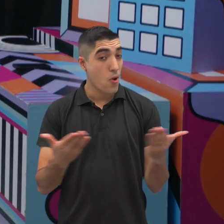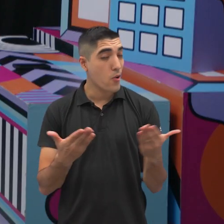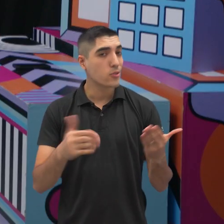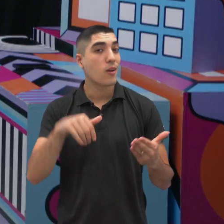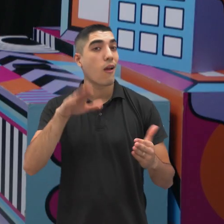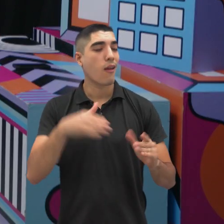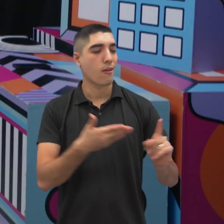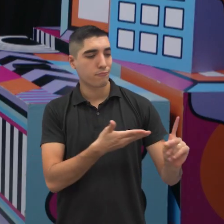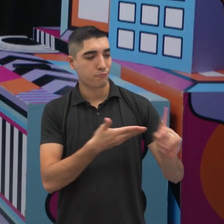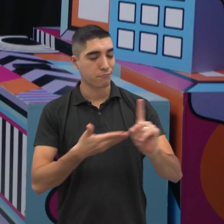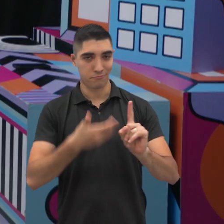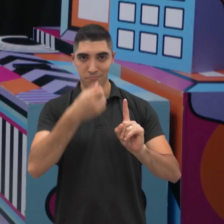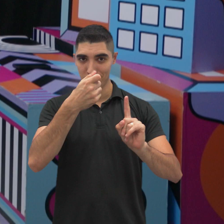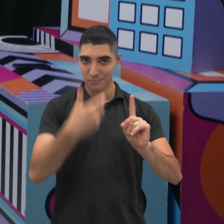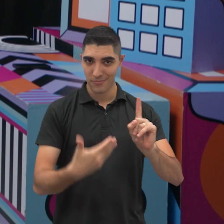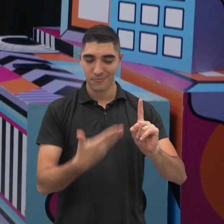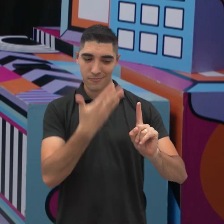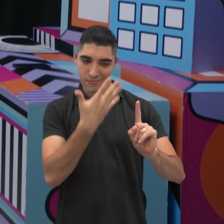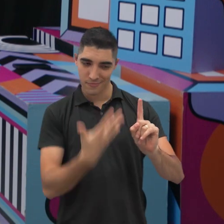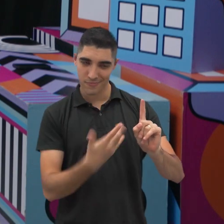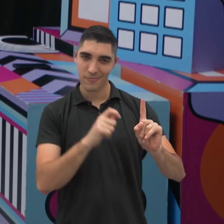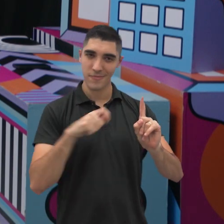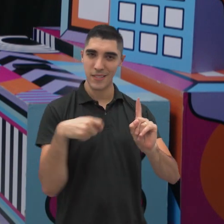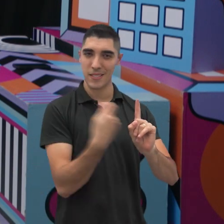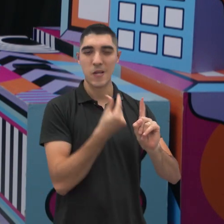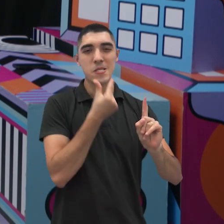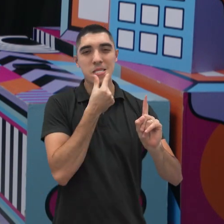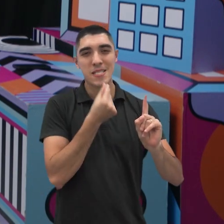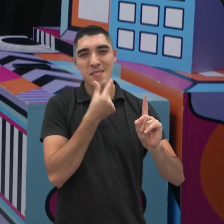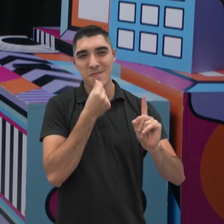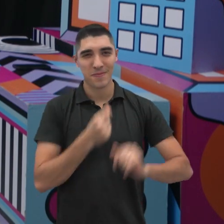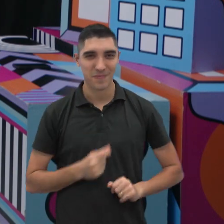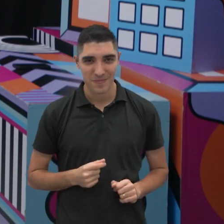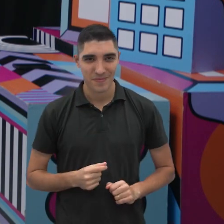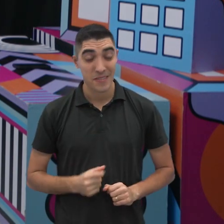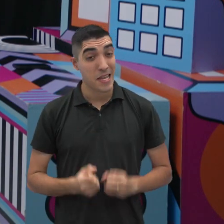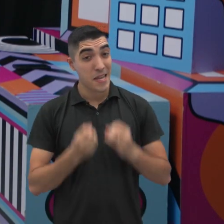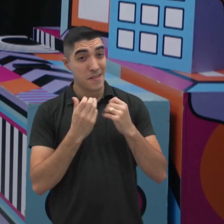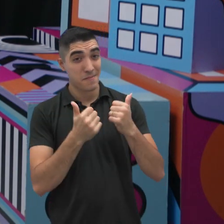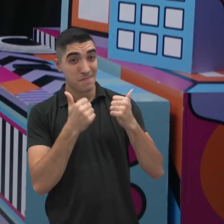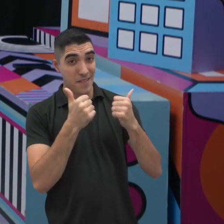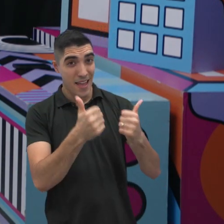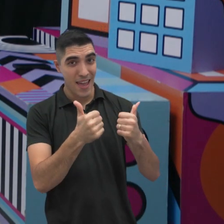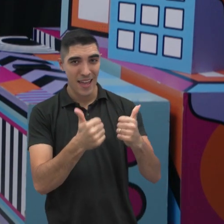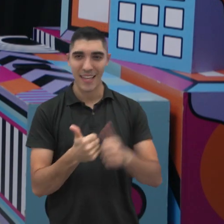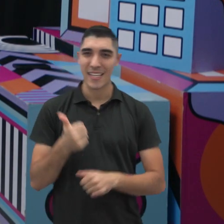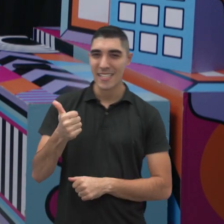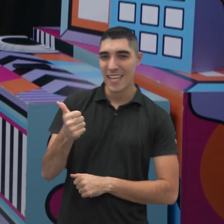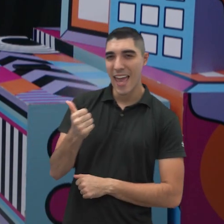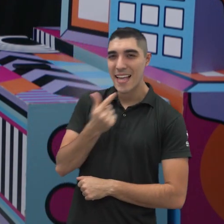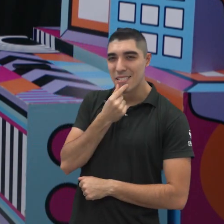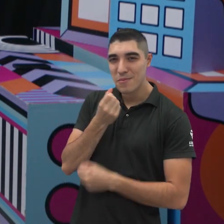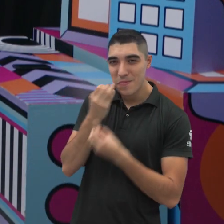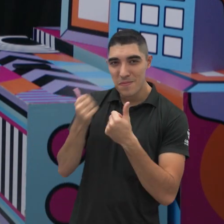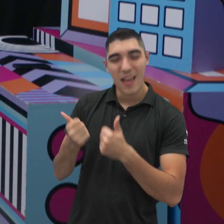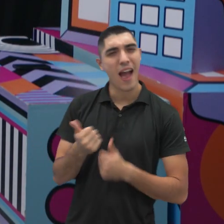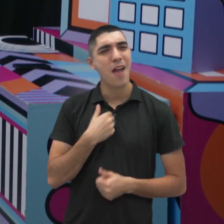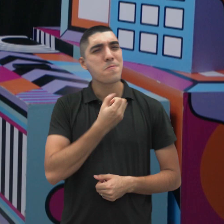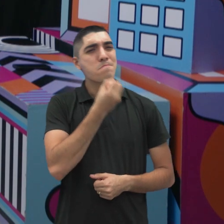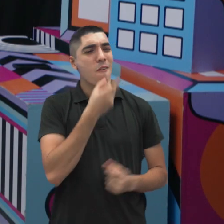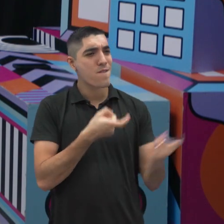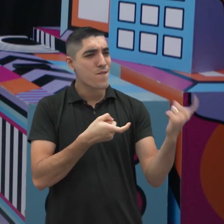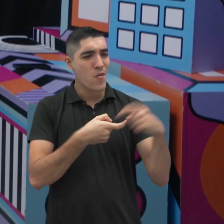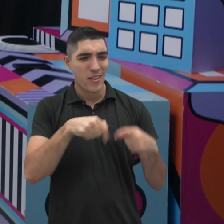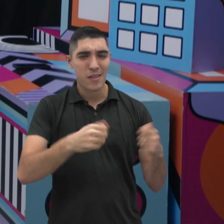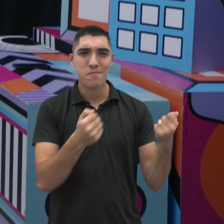E hoje, quem está aqui para trazer as informações para a gente é o Samuel Strazer. E aí, fala aí, Samu. Tudo certo, Samu? Muito